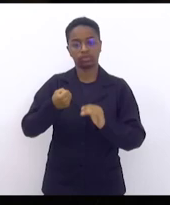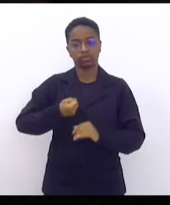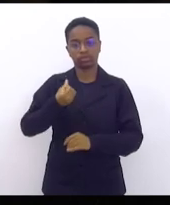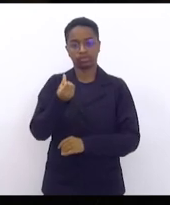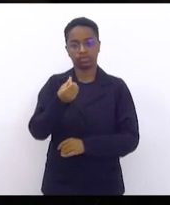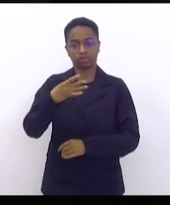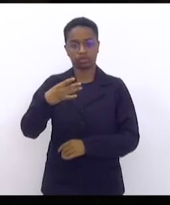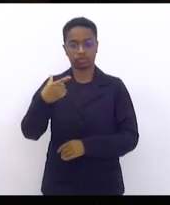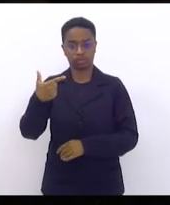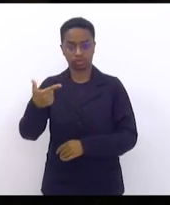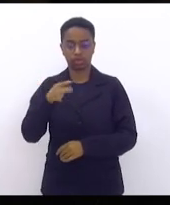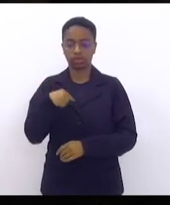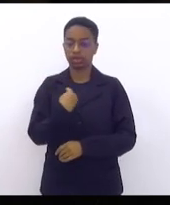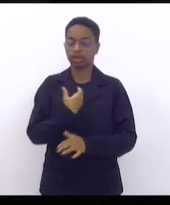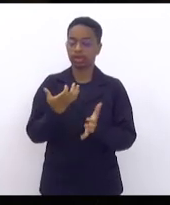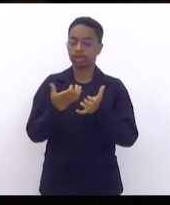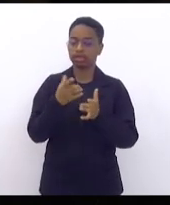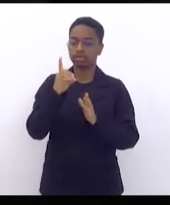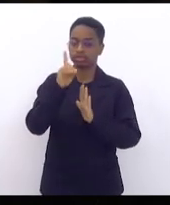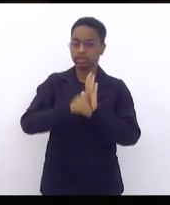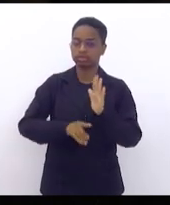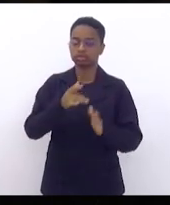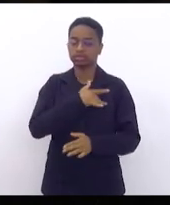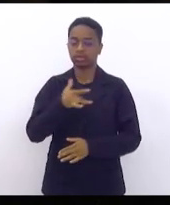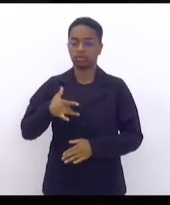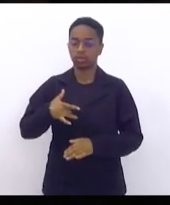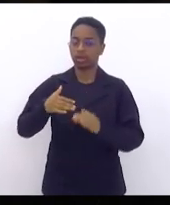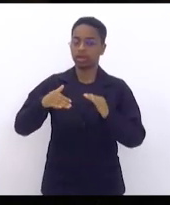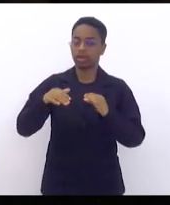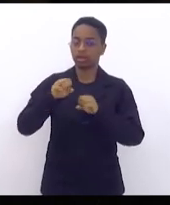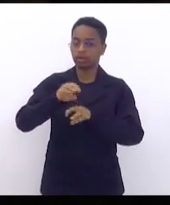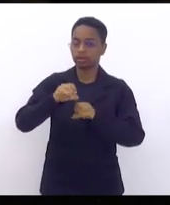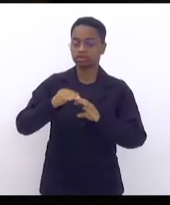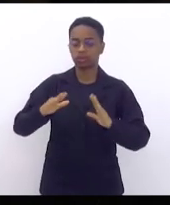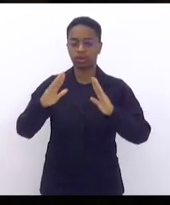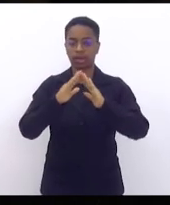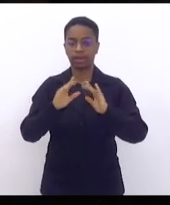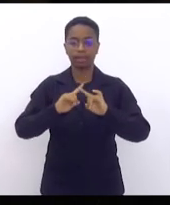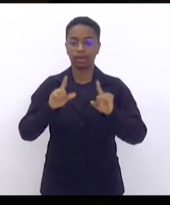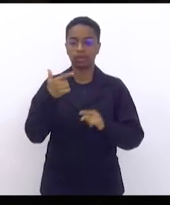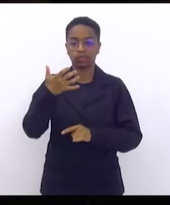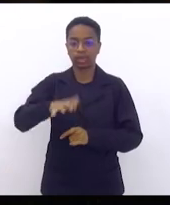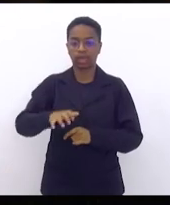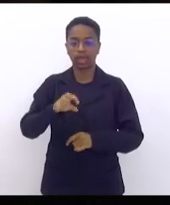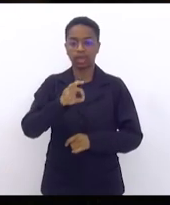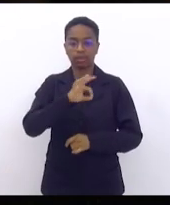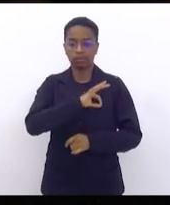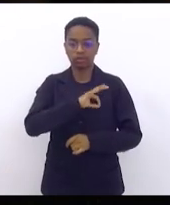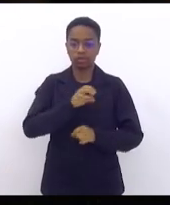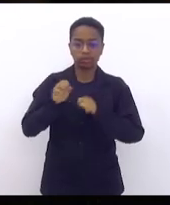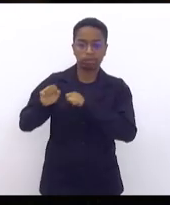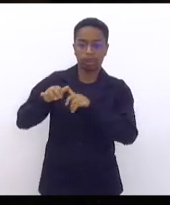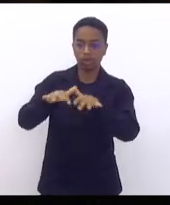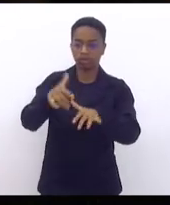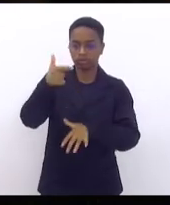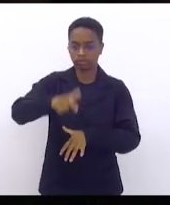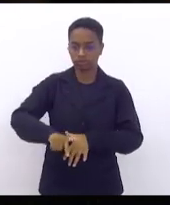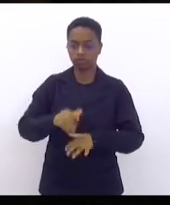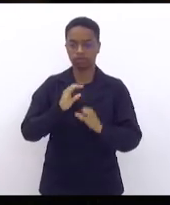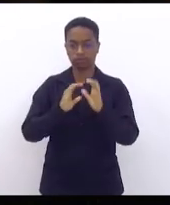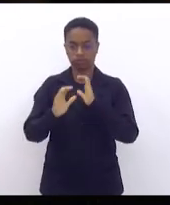Queremos direitos à saúde, educação, moradia e não tanque de guerra novamente.